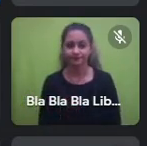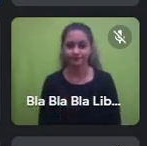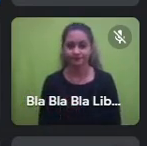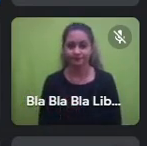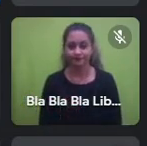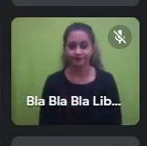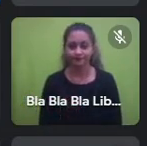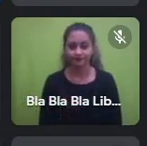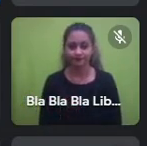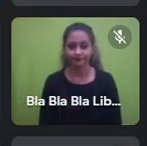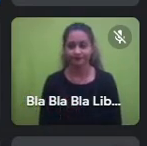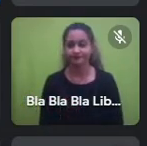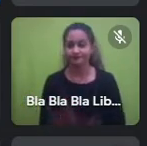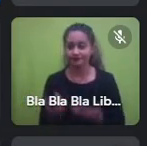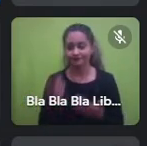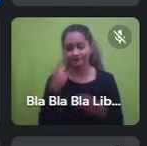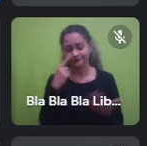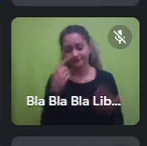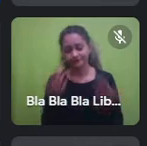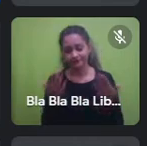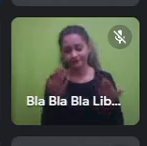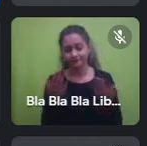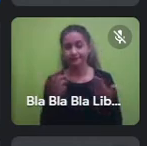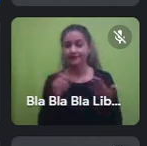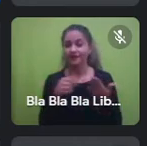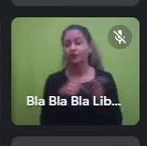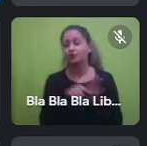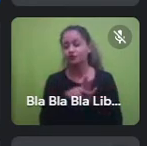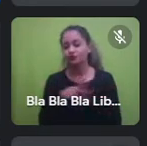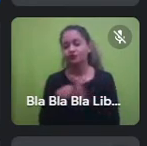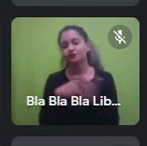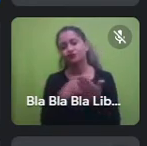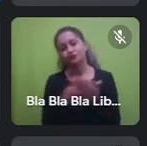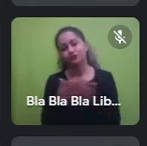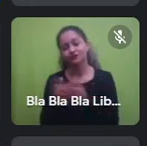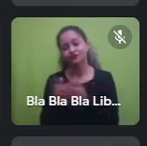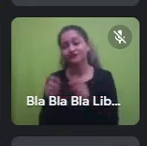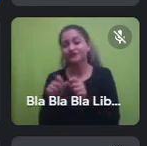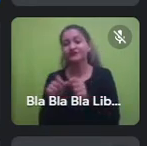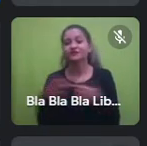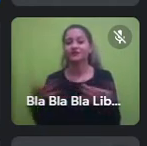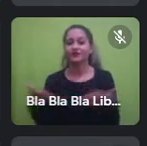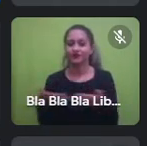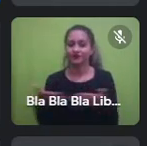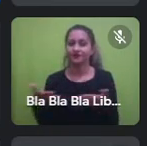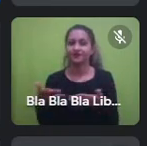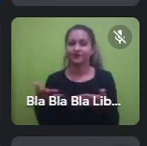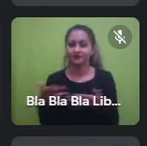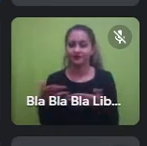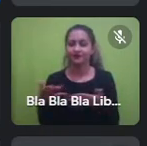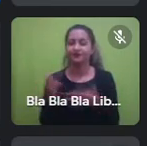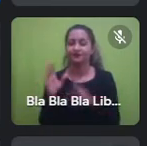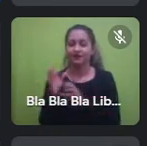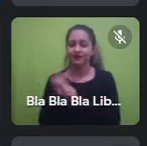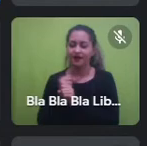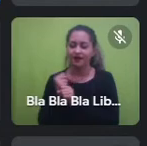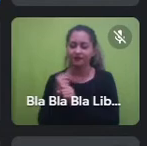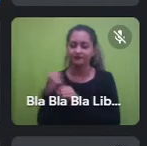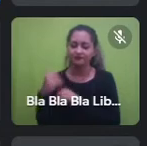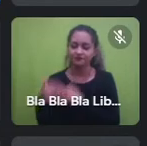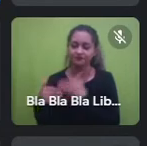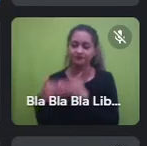óptico. Então, eu faço a minha comparação. Esse estudo aqui a gente está fazendo agora, né, de alguns anos, a gente aos poucos